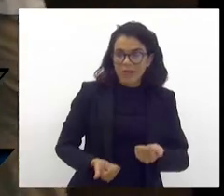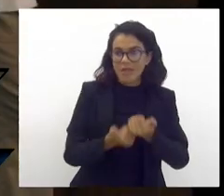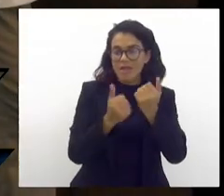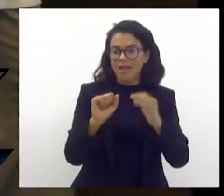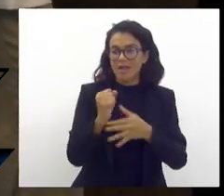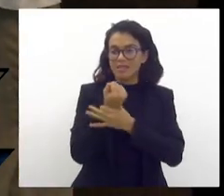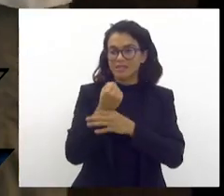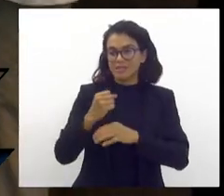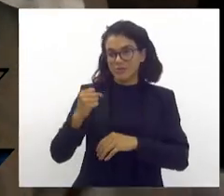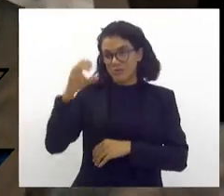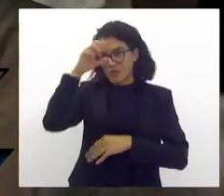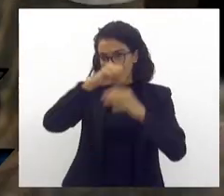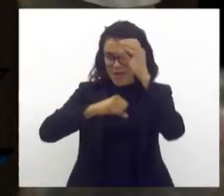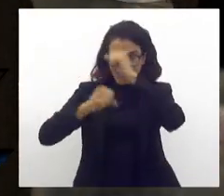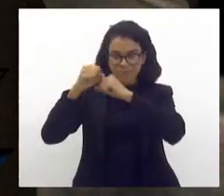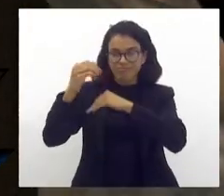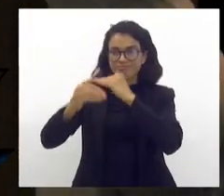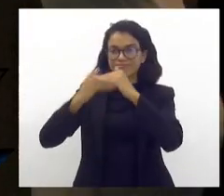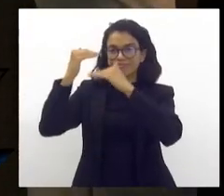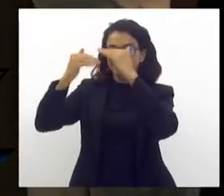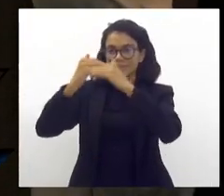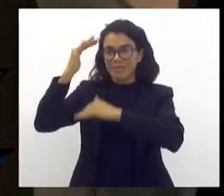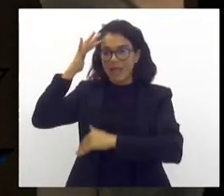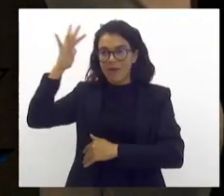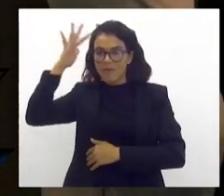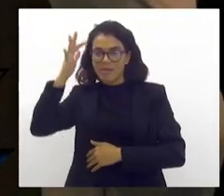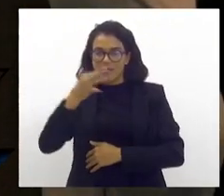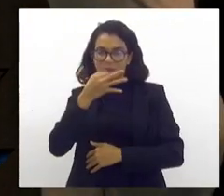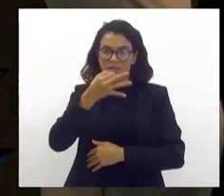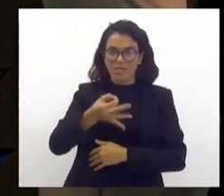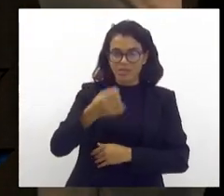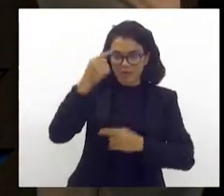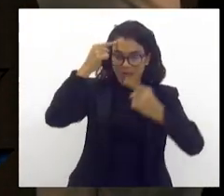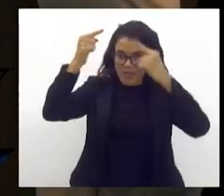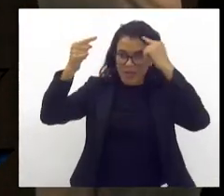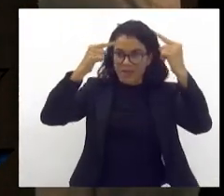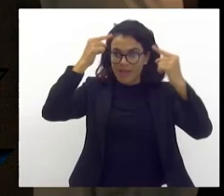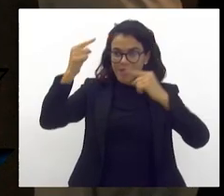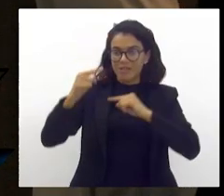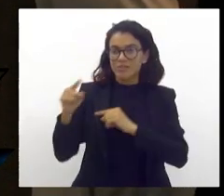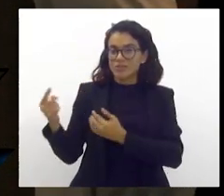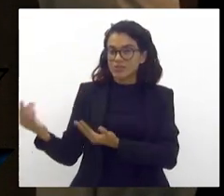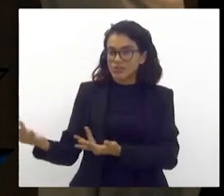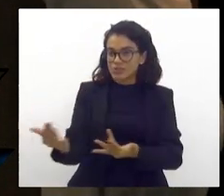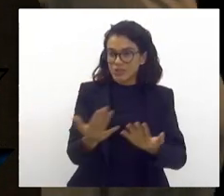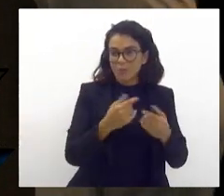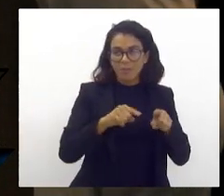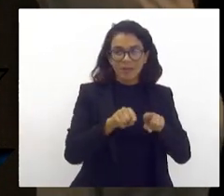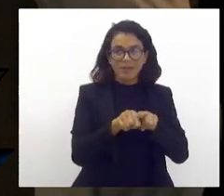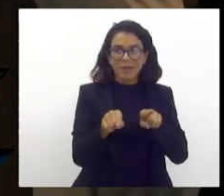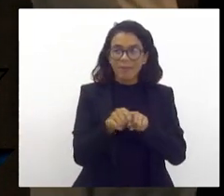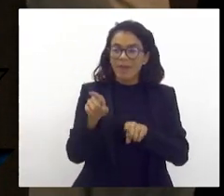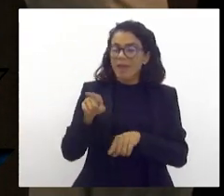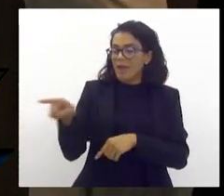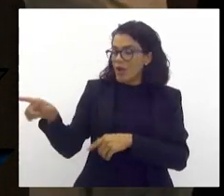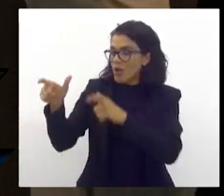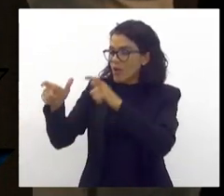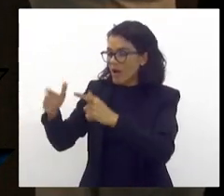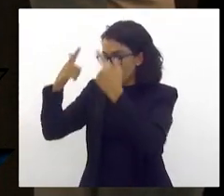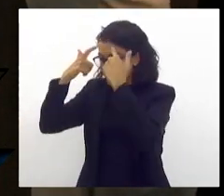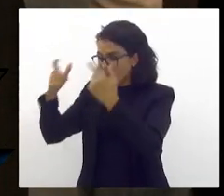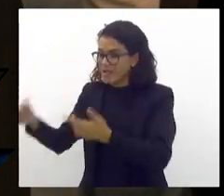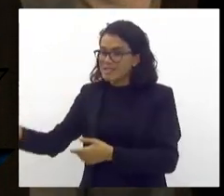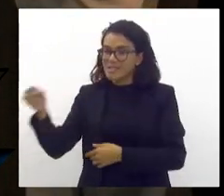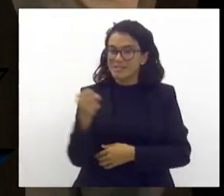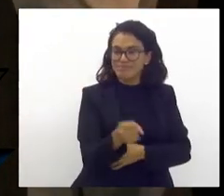do ensino-aprendizagem, desenvolvendo pensamento crítico e criativo nos jovens, como retira do local das violências.